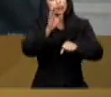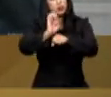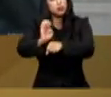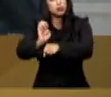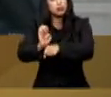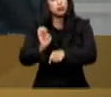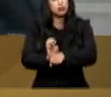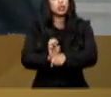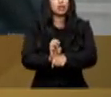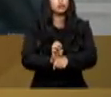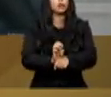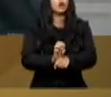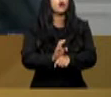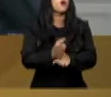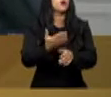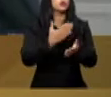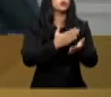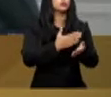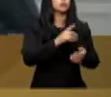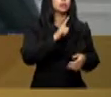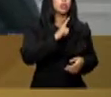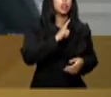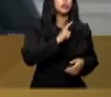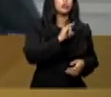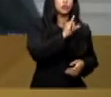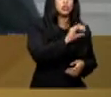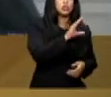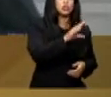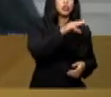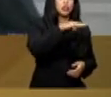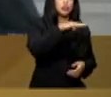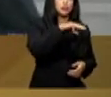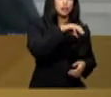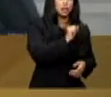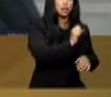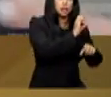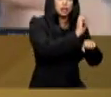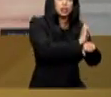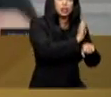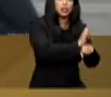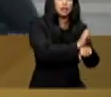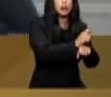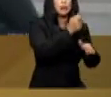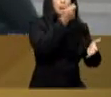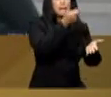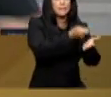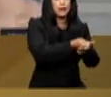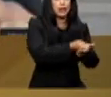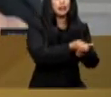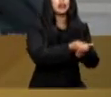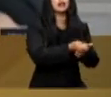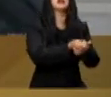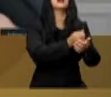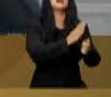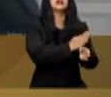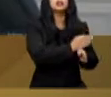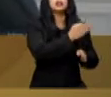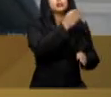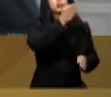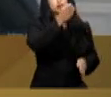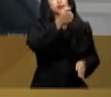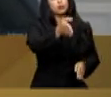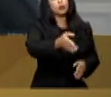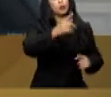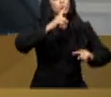devido ao estado de origem, o ICMS, resultante da aplicação da alíquota interestadual sobre o preço